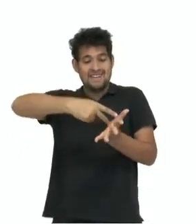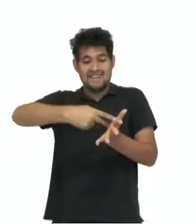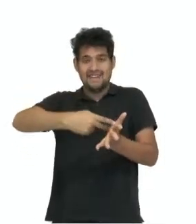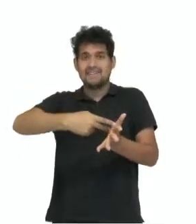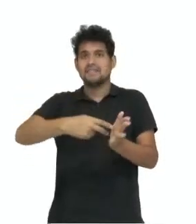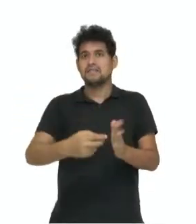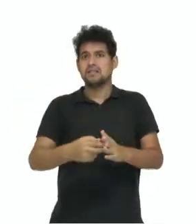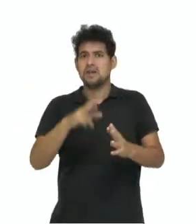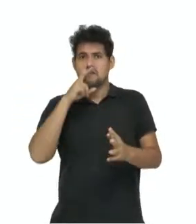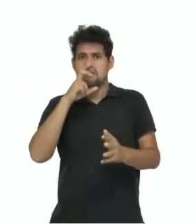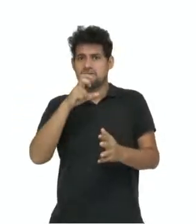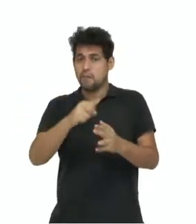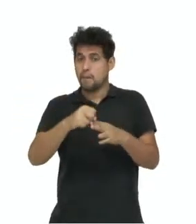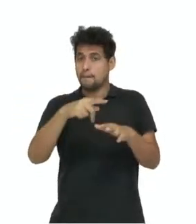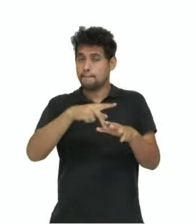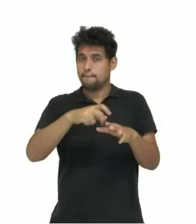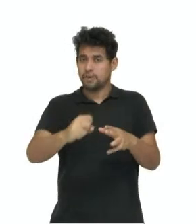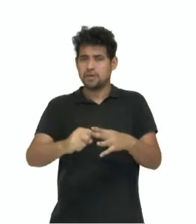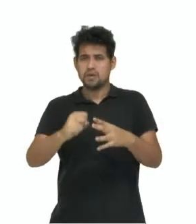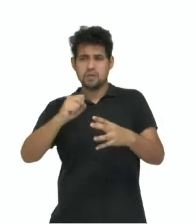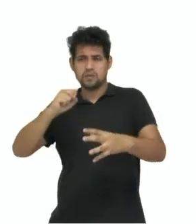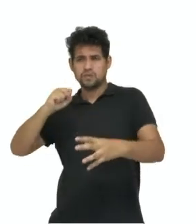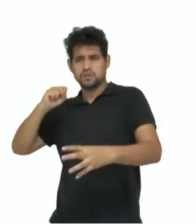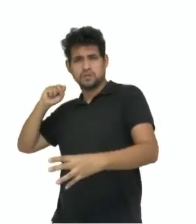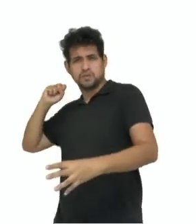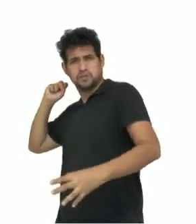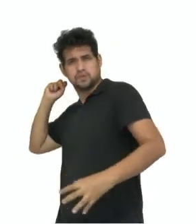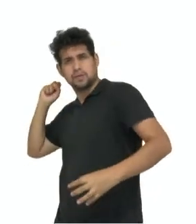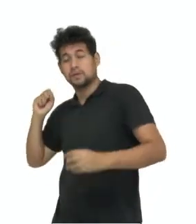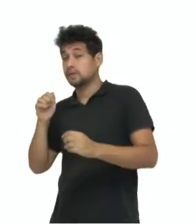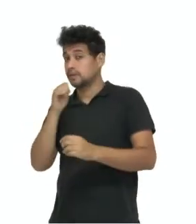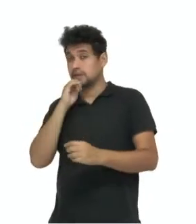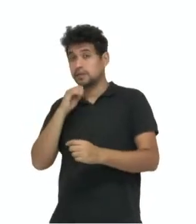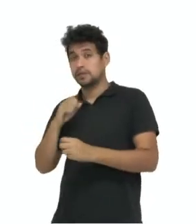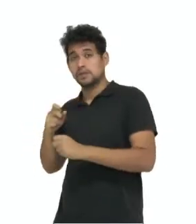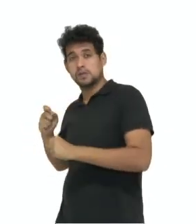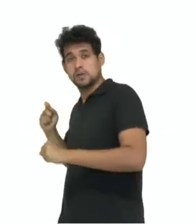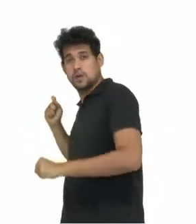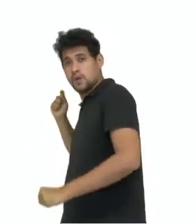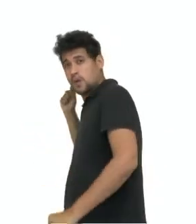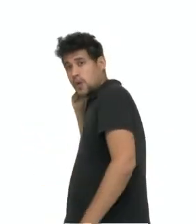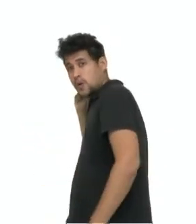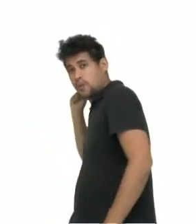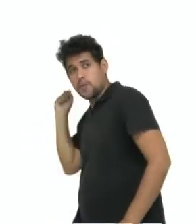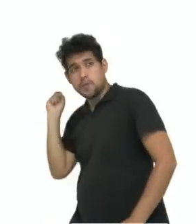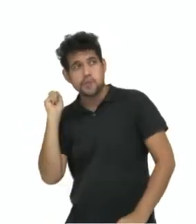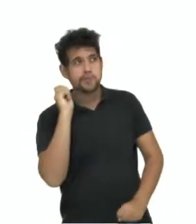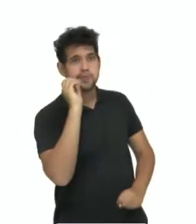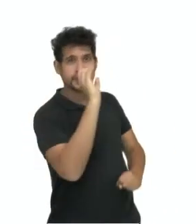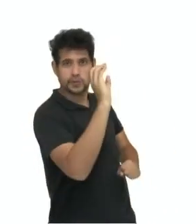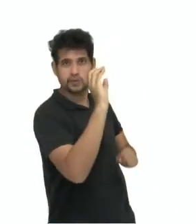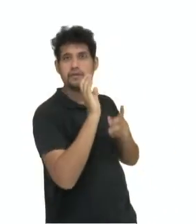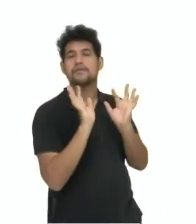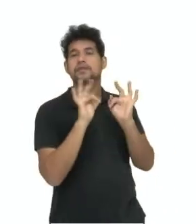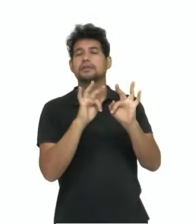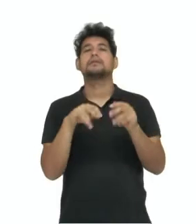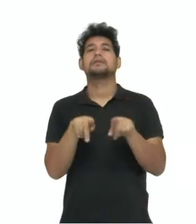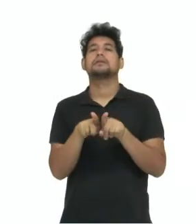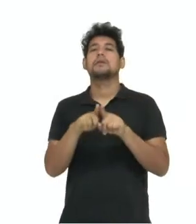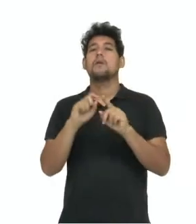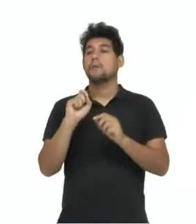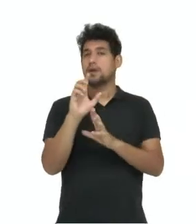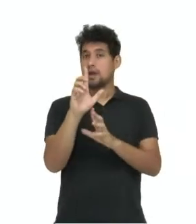braço, tá? O giro de tronco e a liberação do peso, finalizando com o